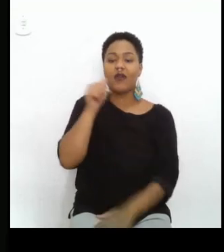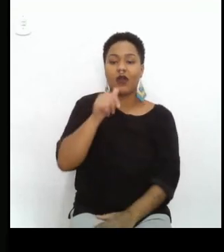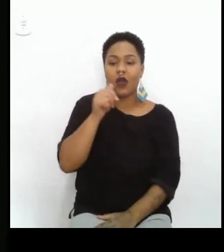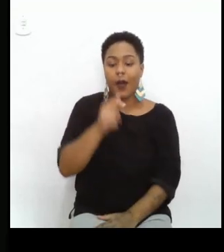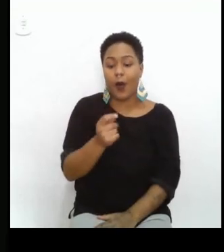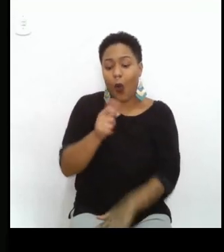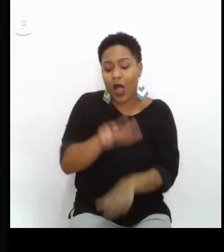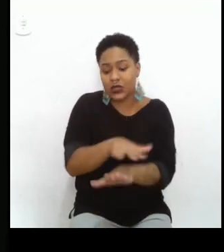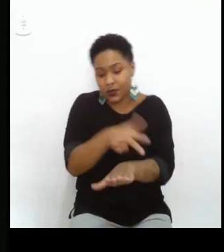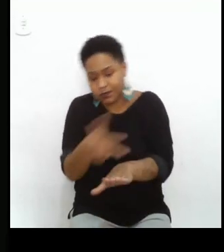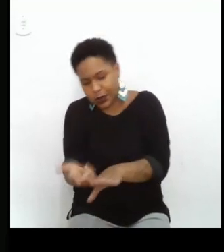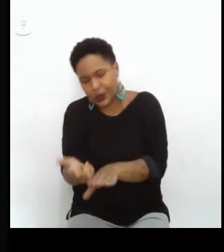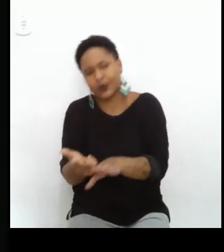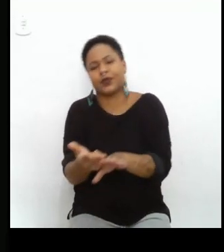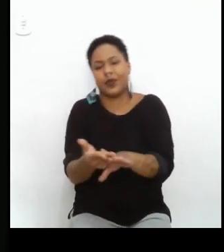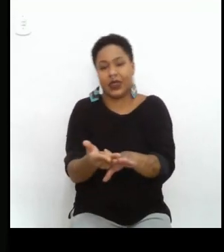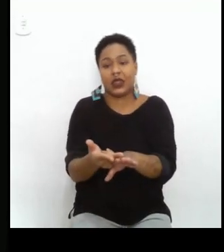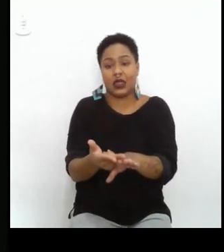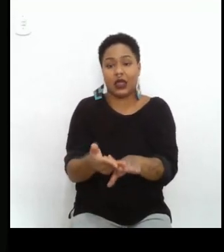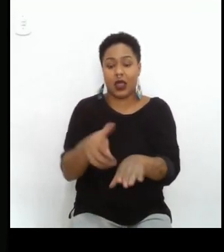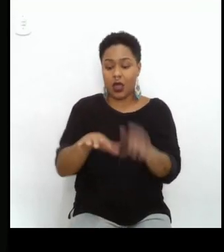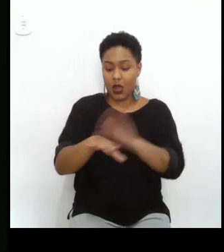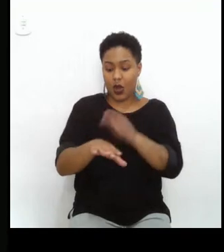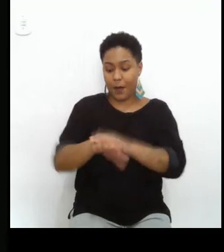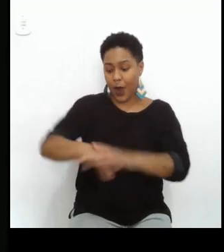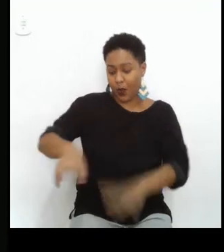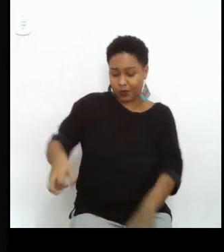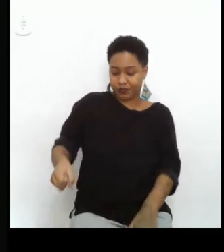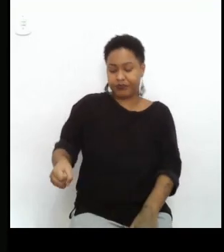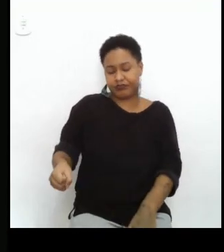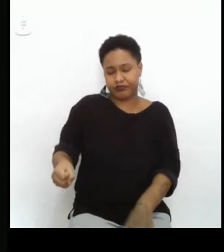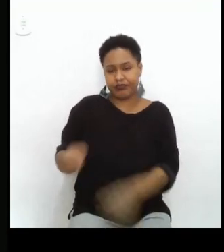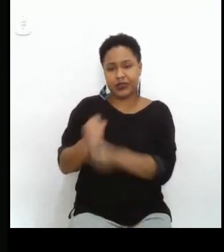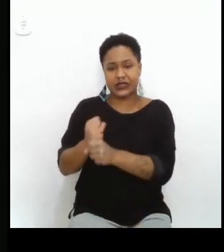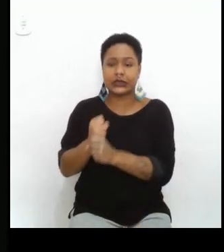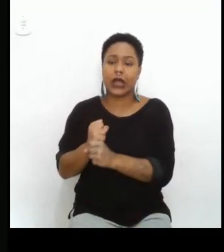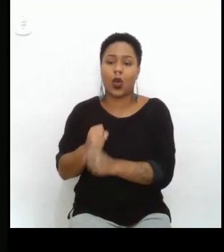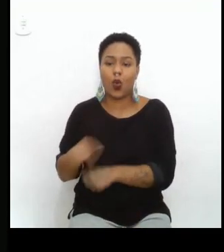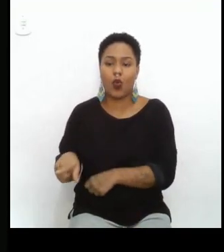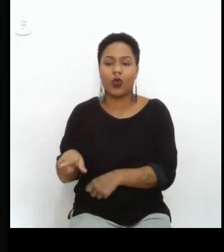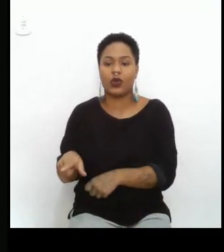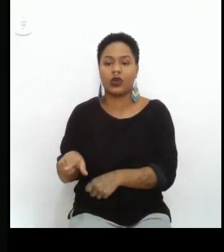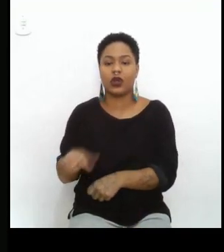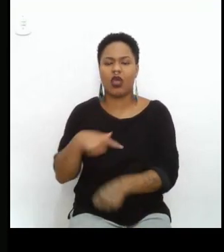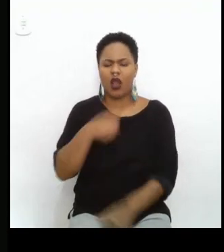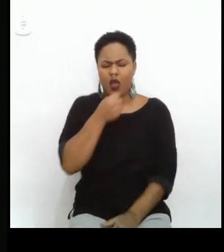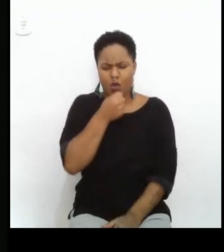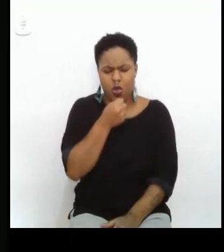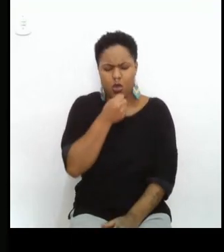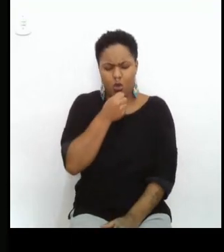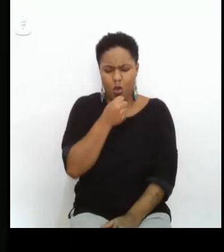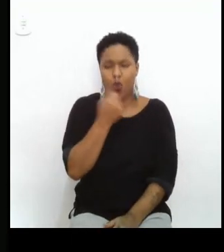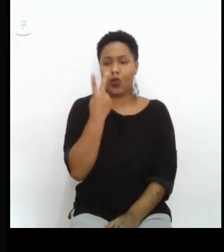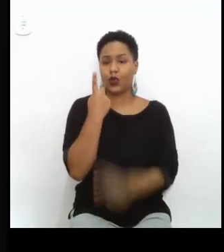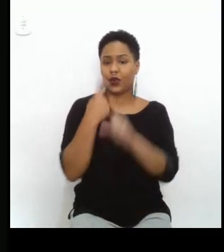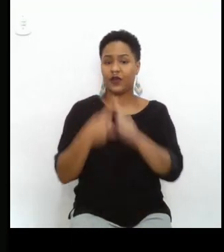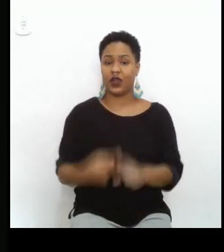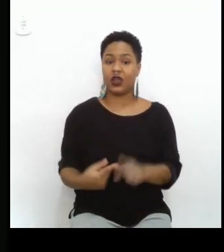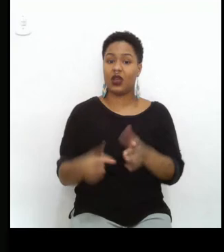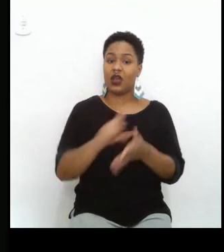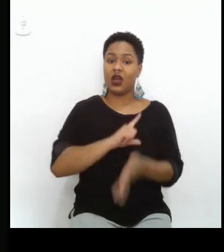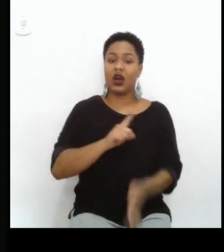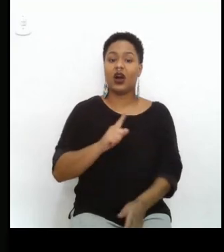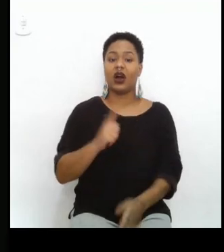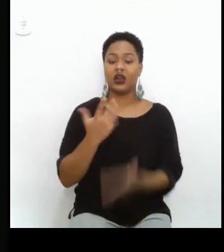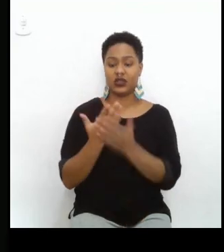com a mão direita ela se segura na grade da cama e ela dá duas torcidas fortes e antes que levasse a mão esquerda